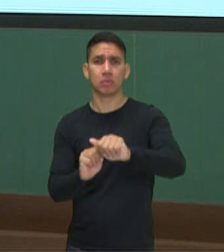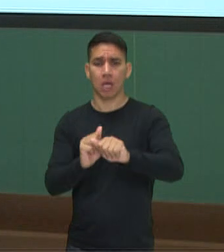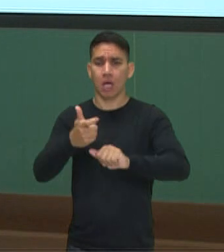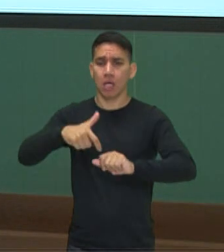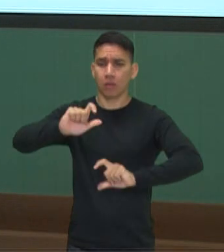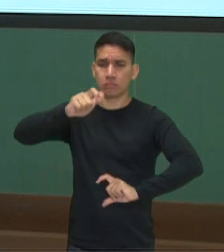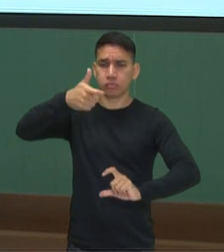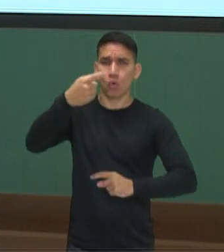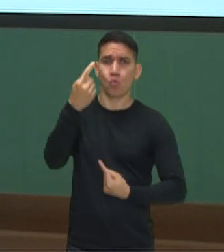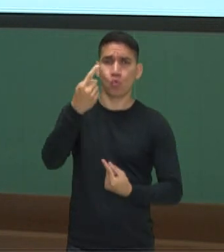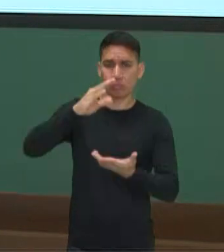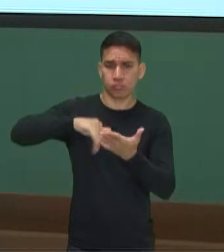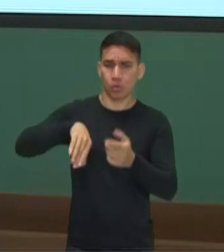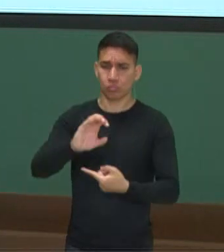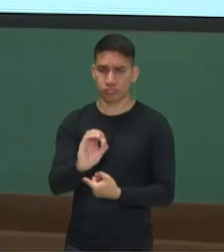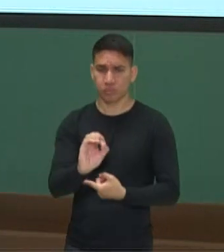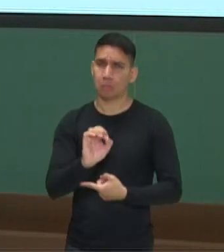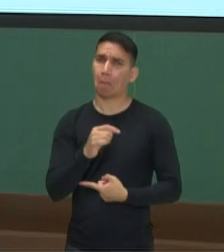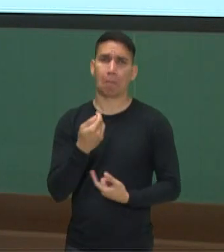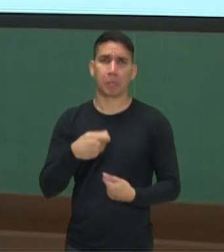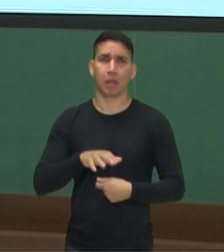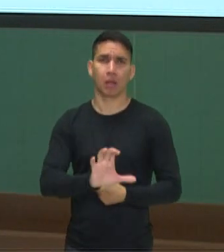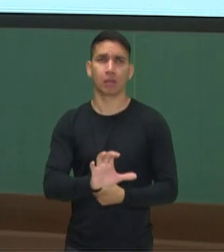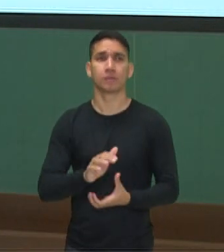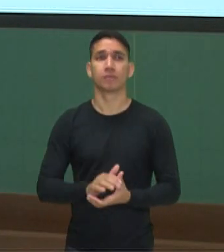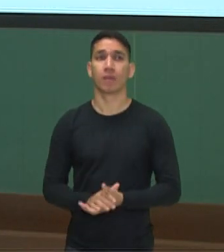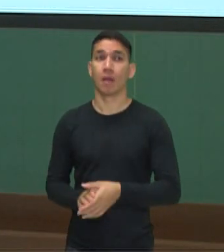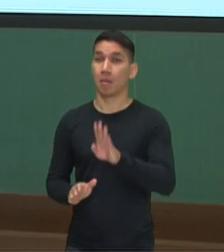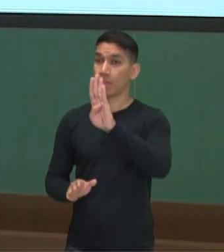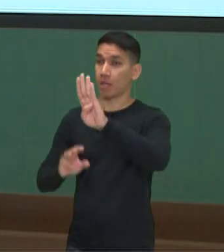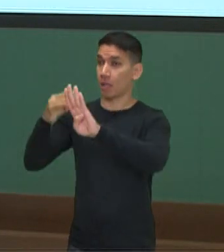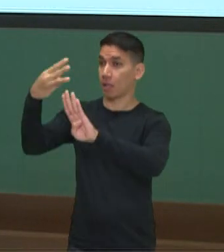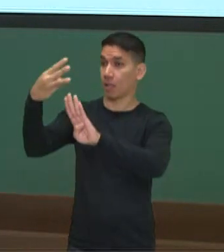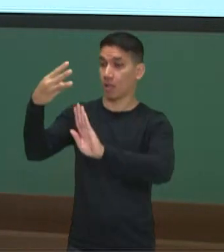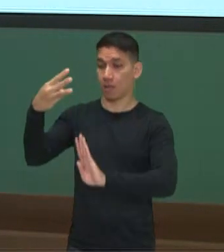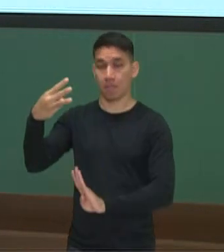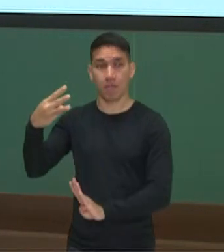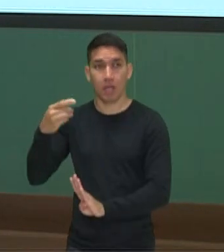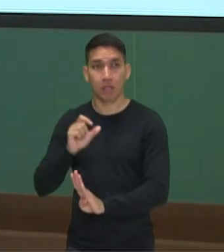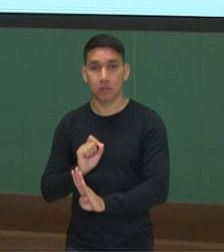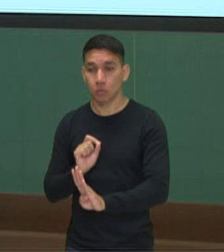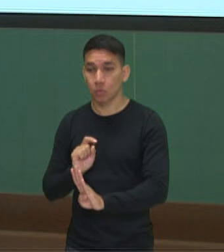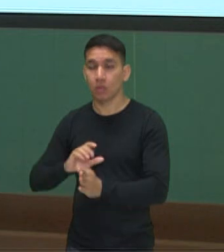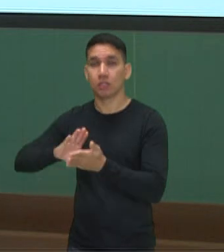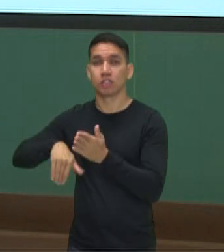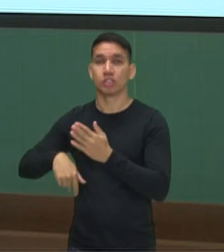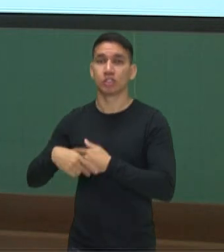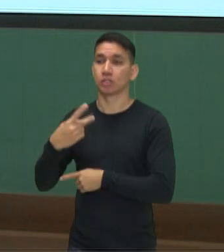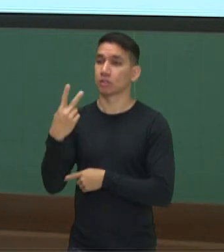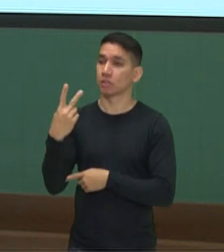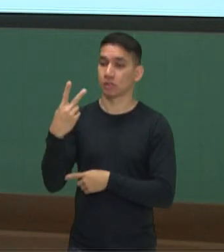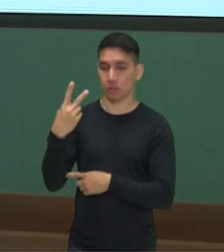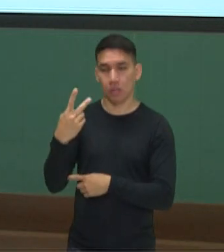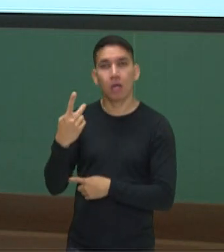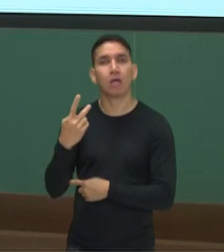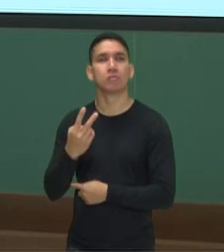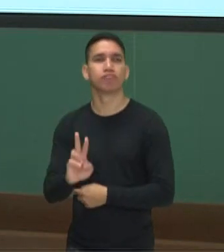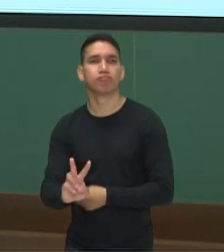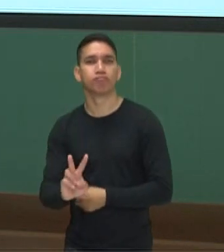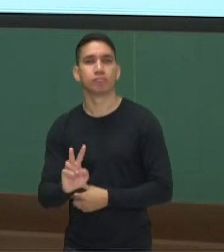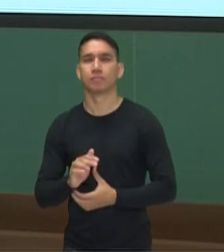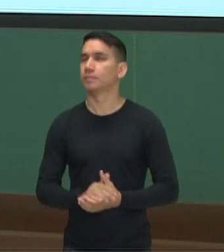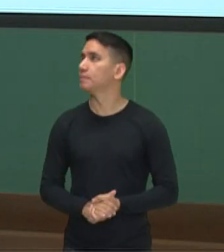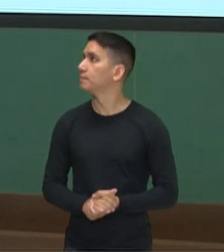cubo divididos por B, B ao quadrado. Repete a letra, diminui o expoente. Tá bom? Letra B, letra